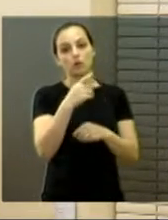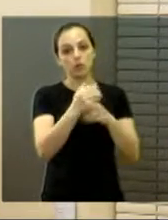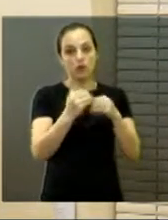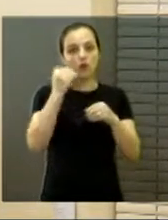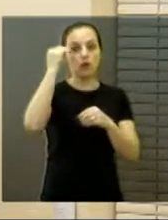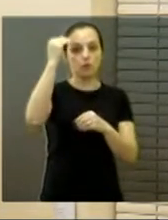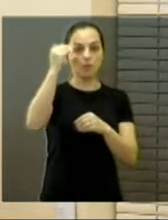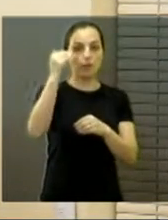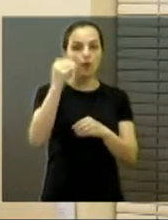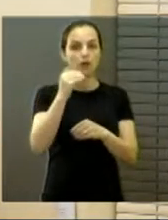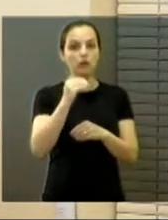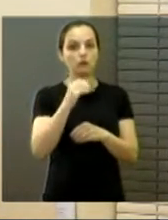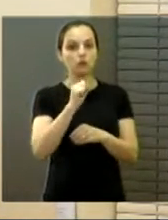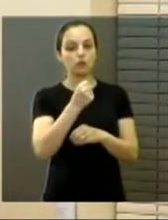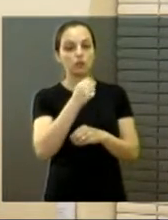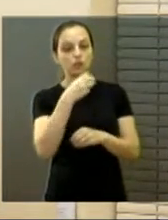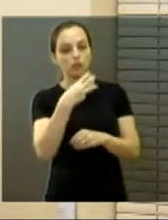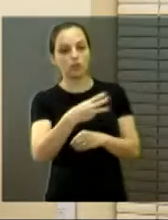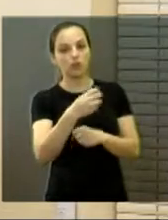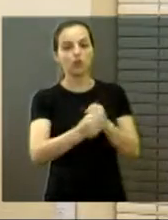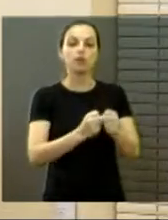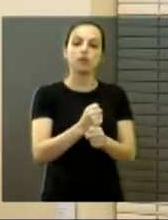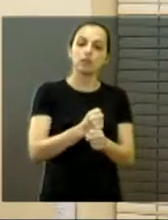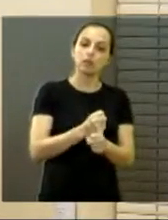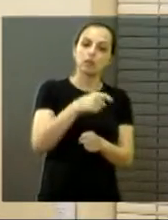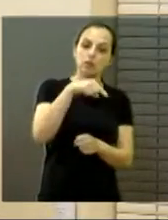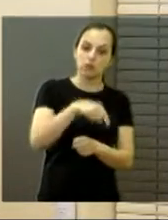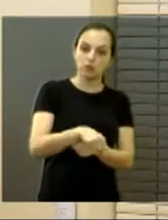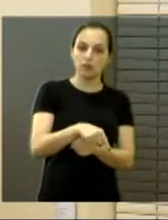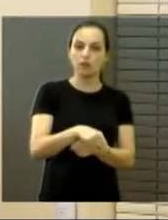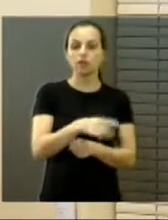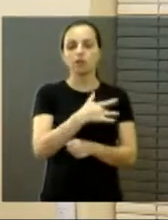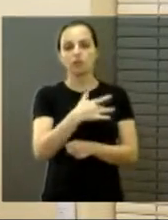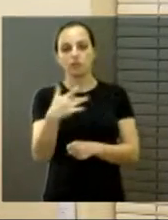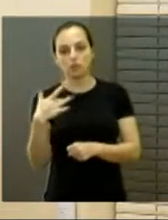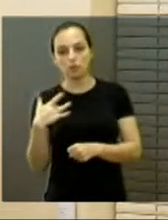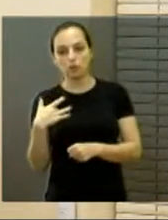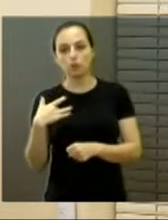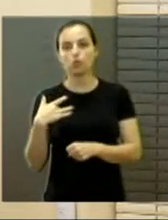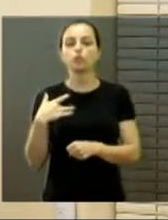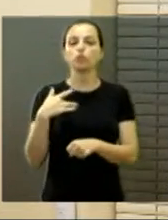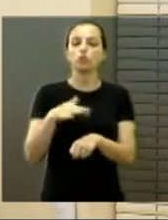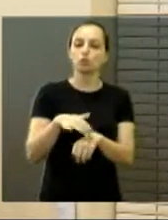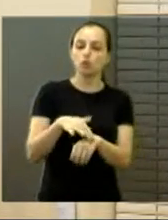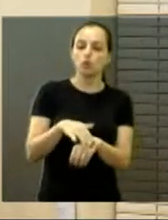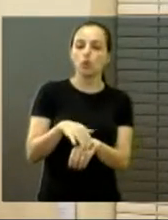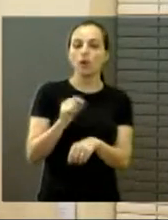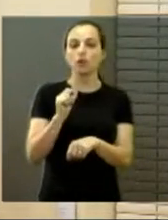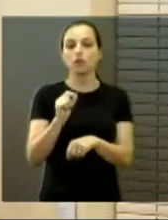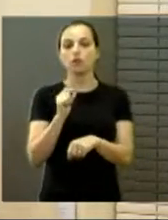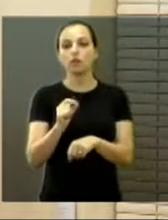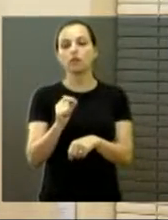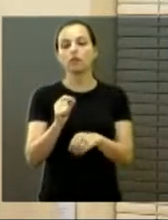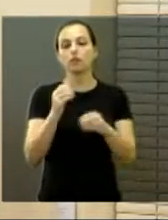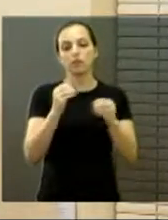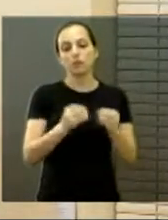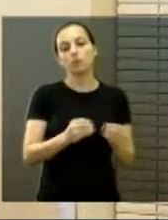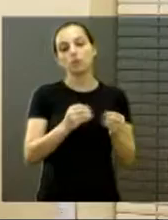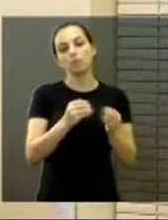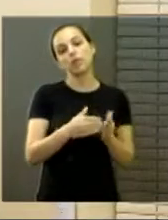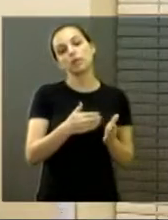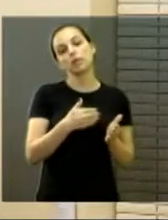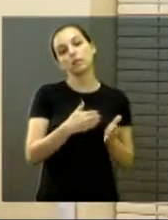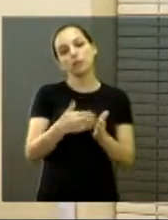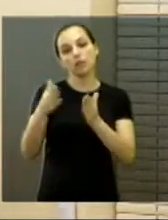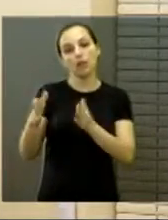A irmã Edith faz 83 anos esse ano, está com a saúde debilitada, portanto, para sair do local e